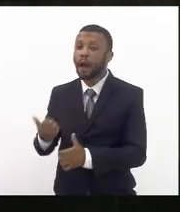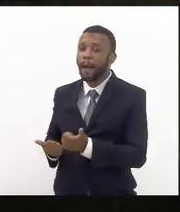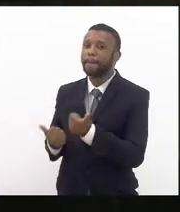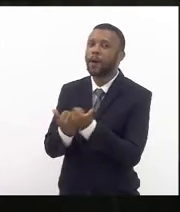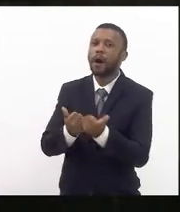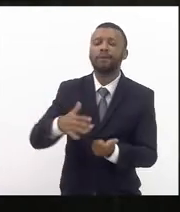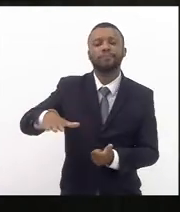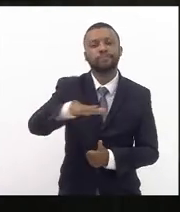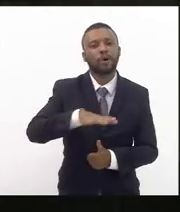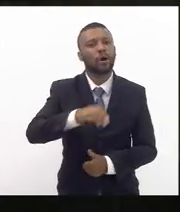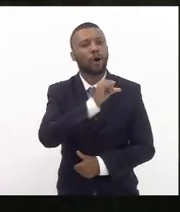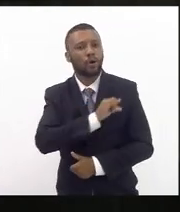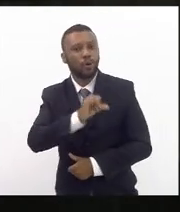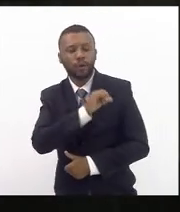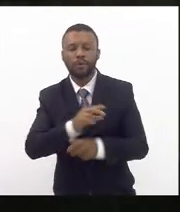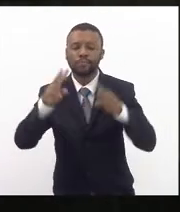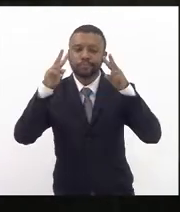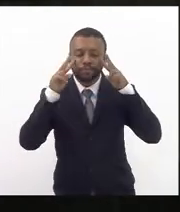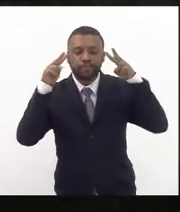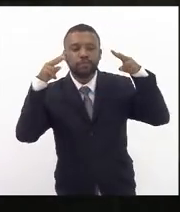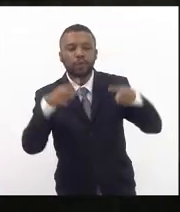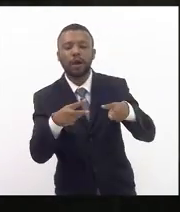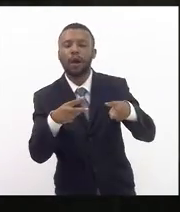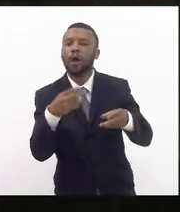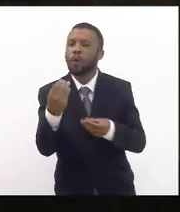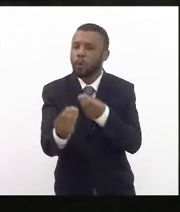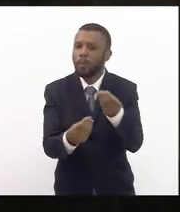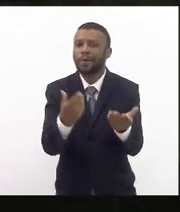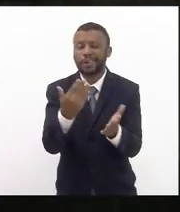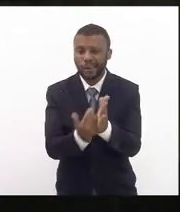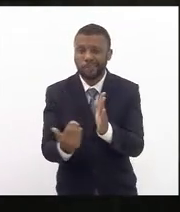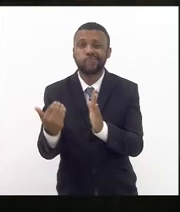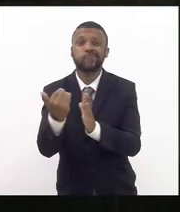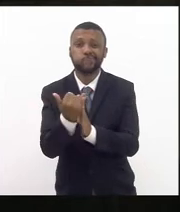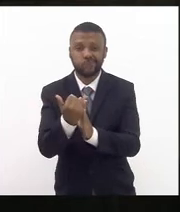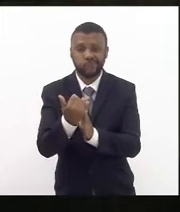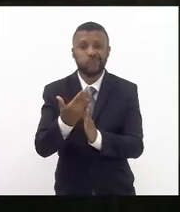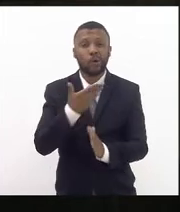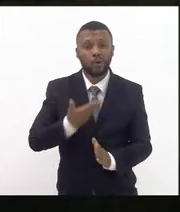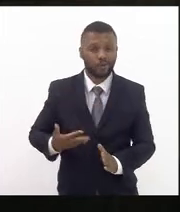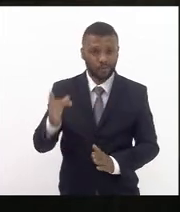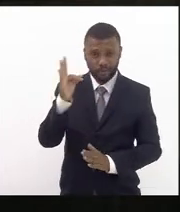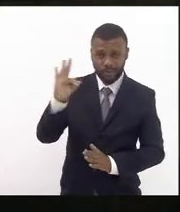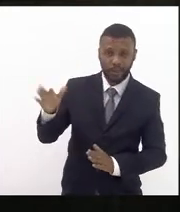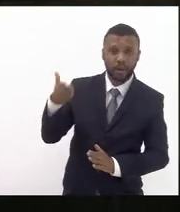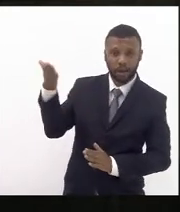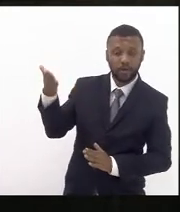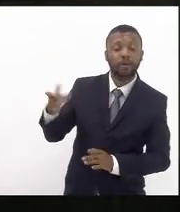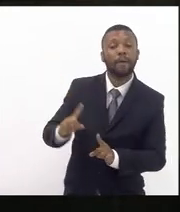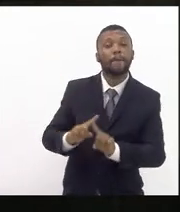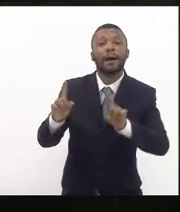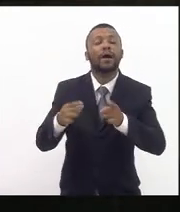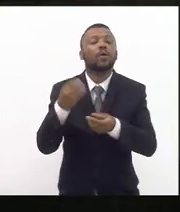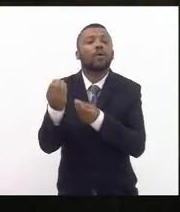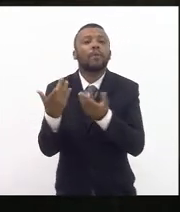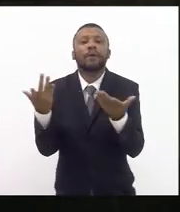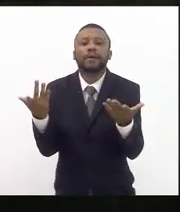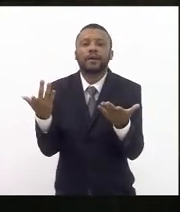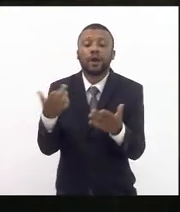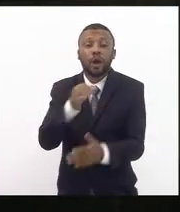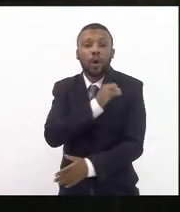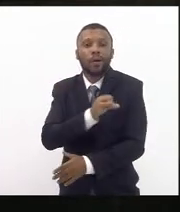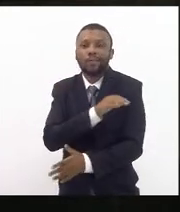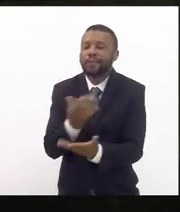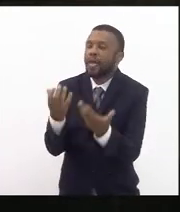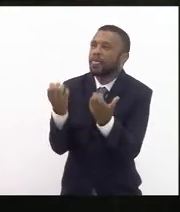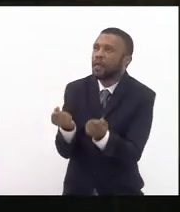de Janeiro reconhecer o quanto que é equivocado está o governo federal, mas o quanto a submissão do Estado do Rio de